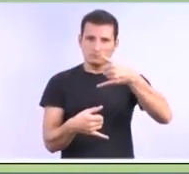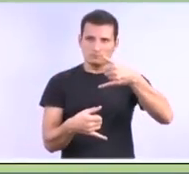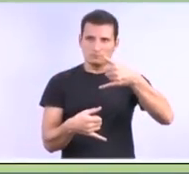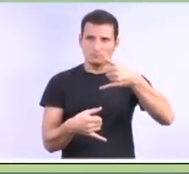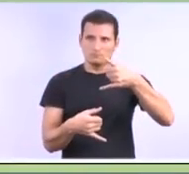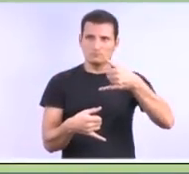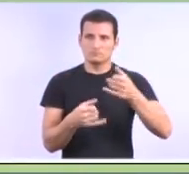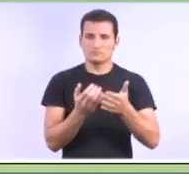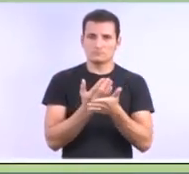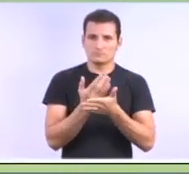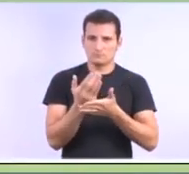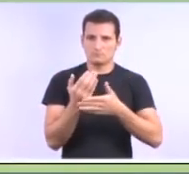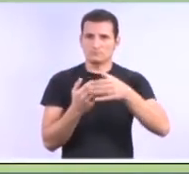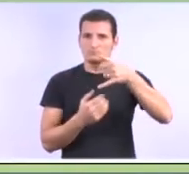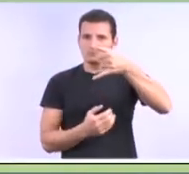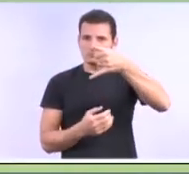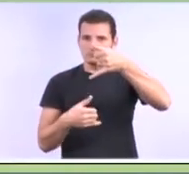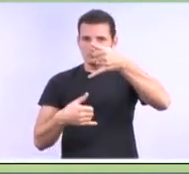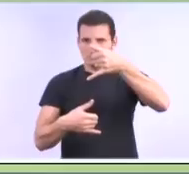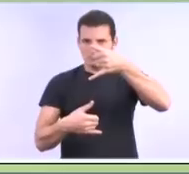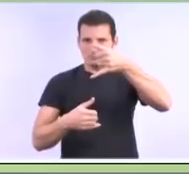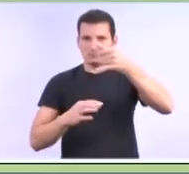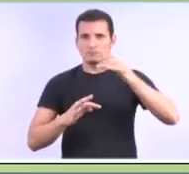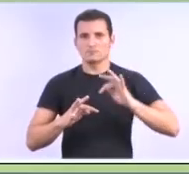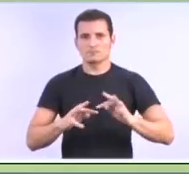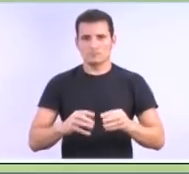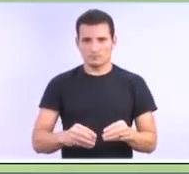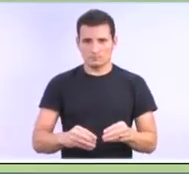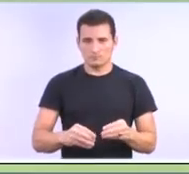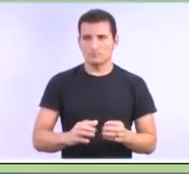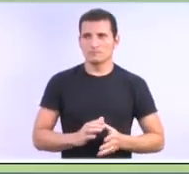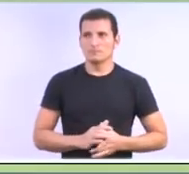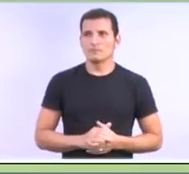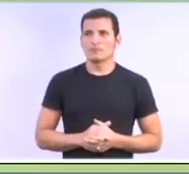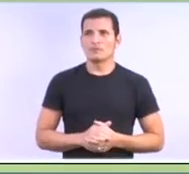ele inicia aqui início do get